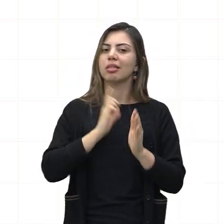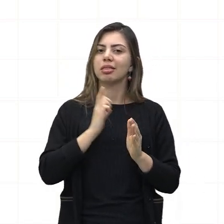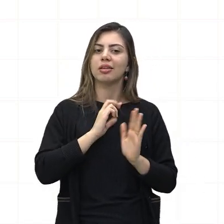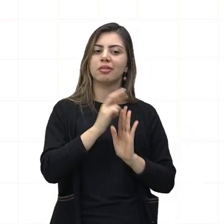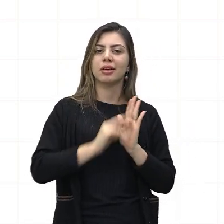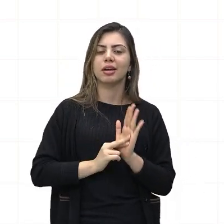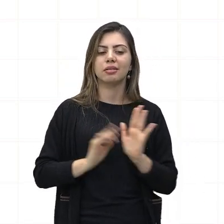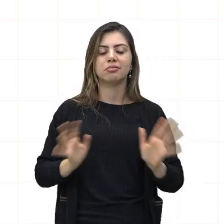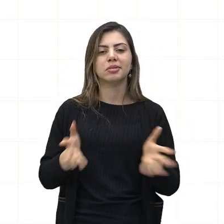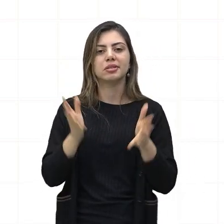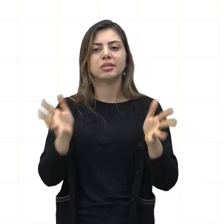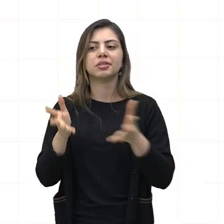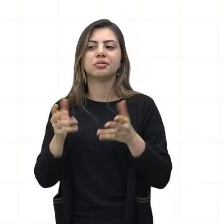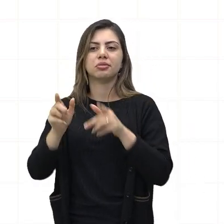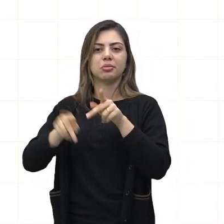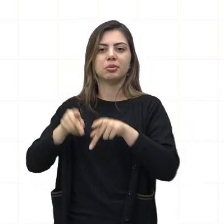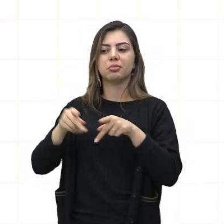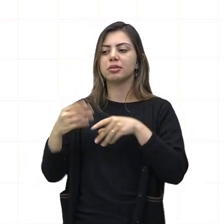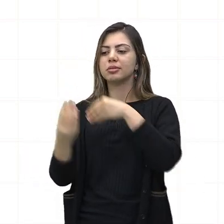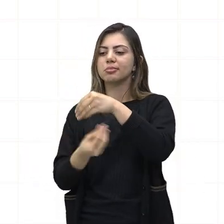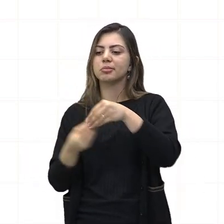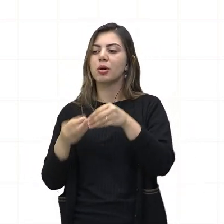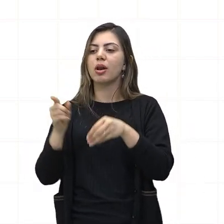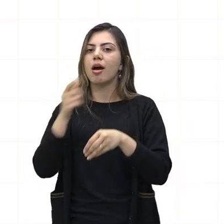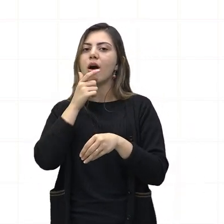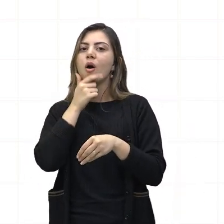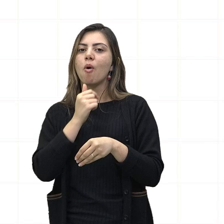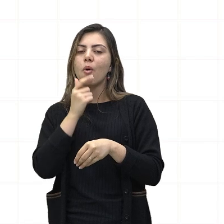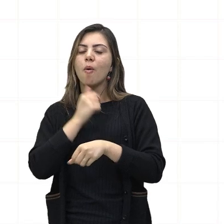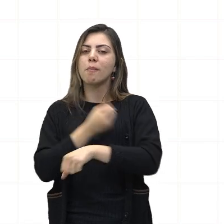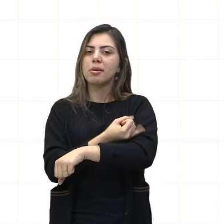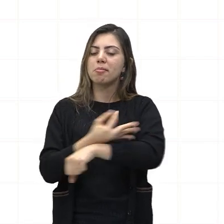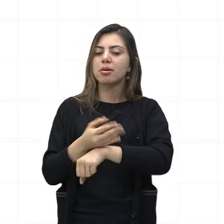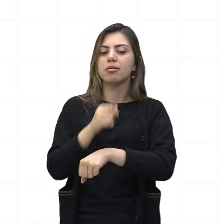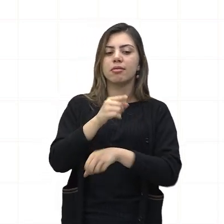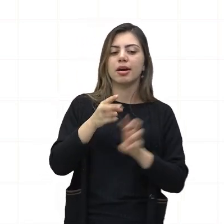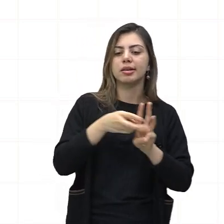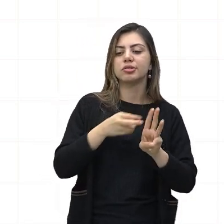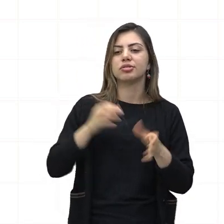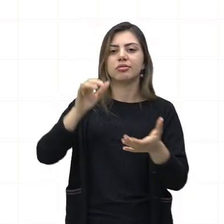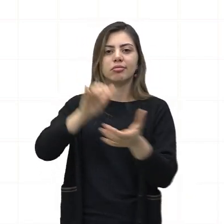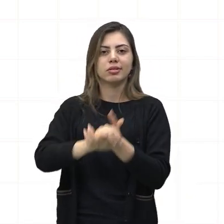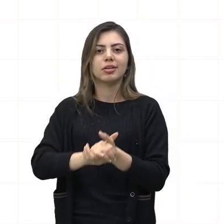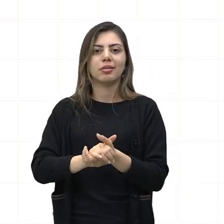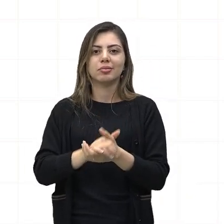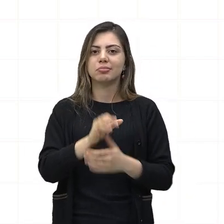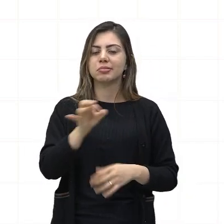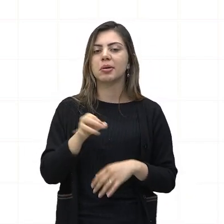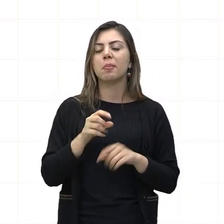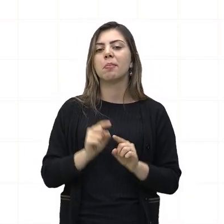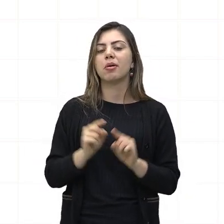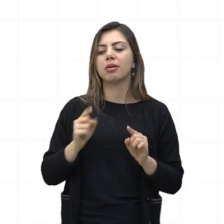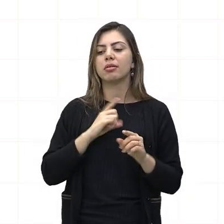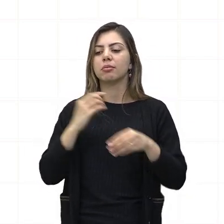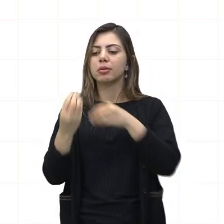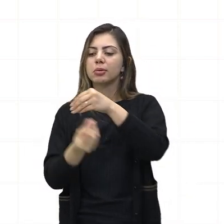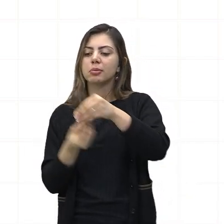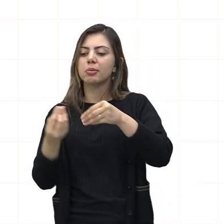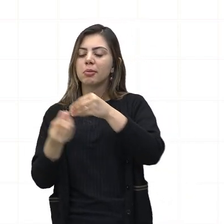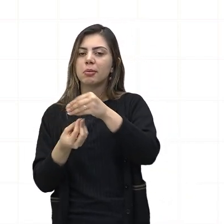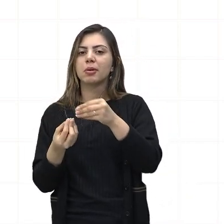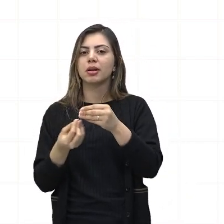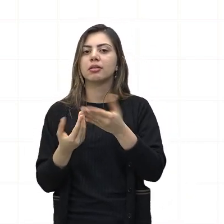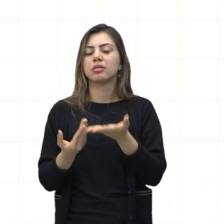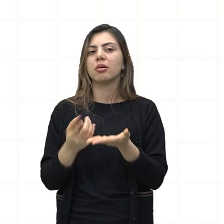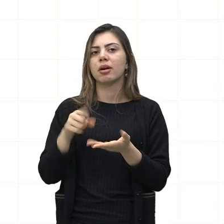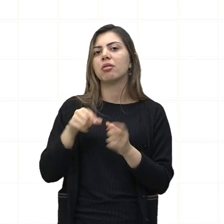houvesse durante o Diretório dos Índios que homens brancos casassem com indígenas, muitas vezes o que resultava desse processo de miscigenação eram